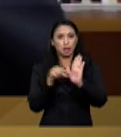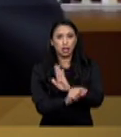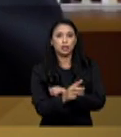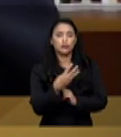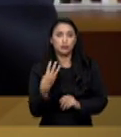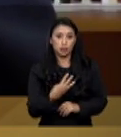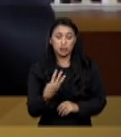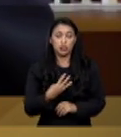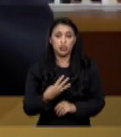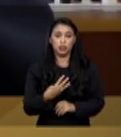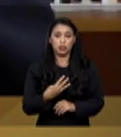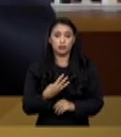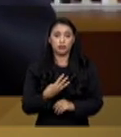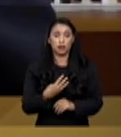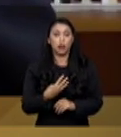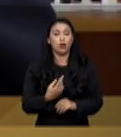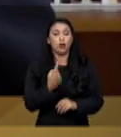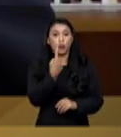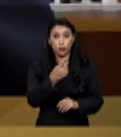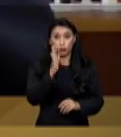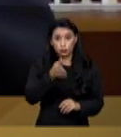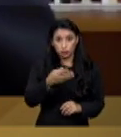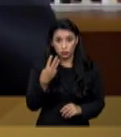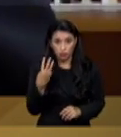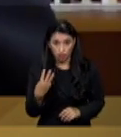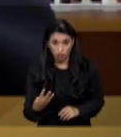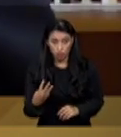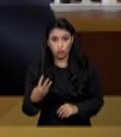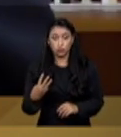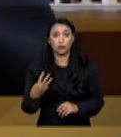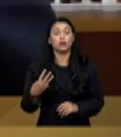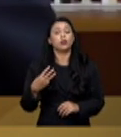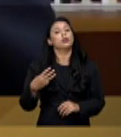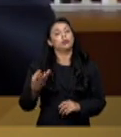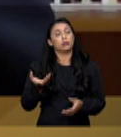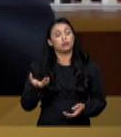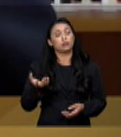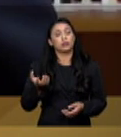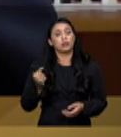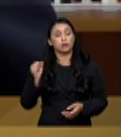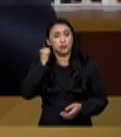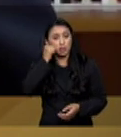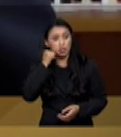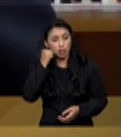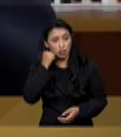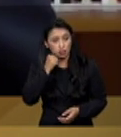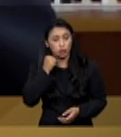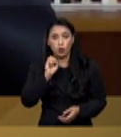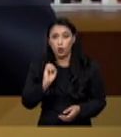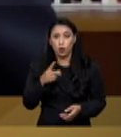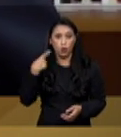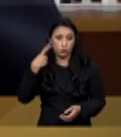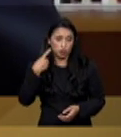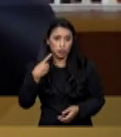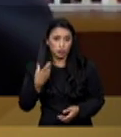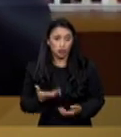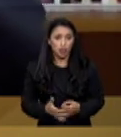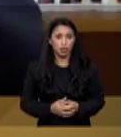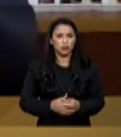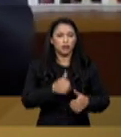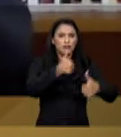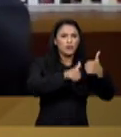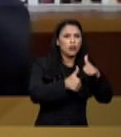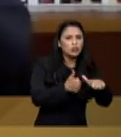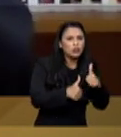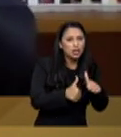3º. Requerimento de um terço dos membros das casas legislativas, indicação de um fato determinado a ser apurado